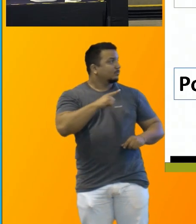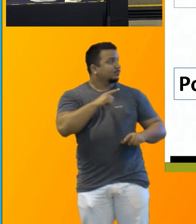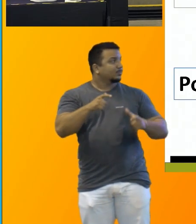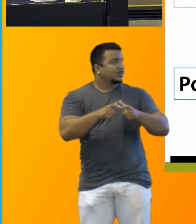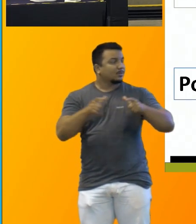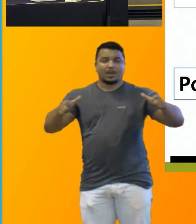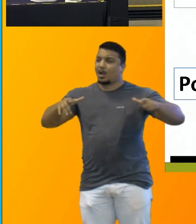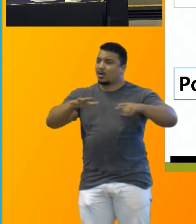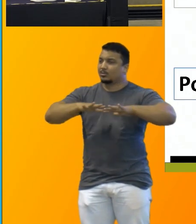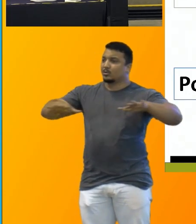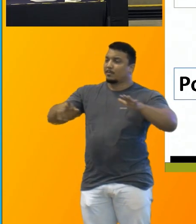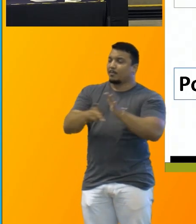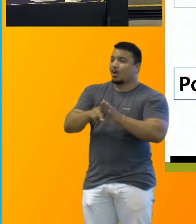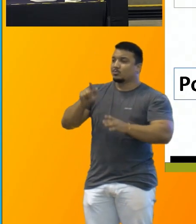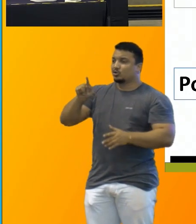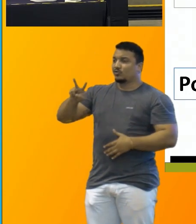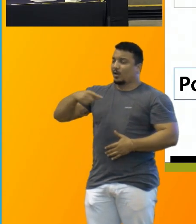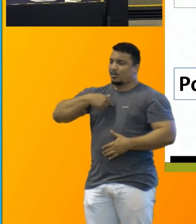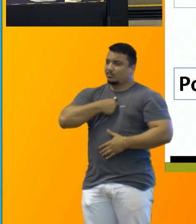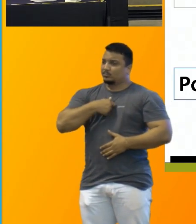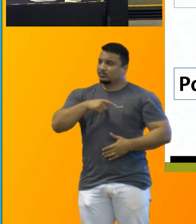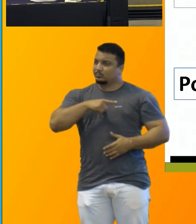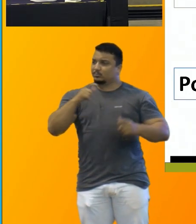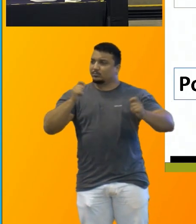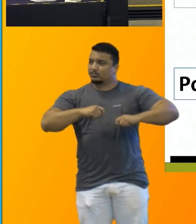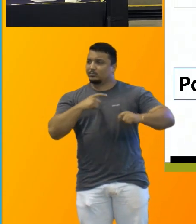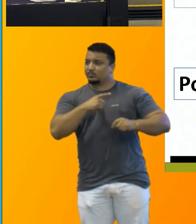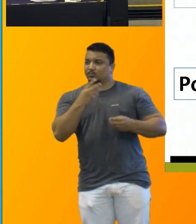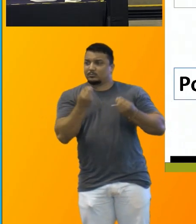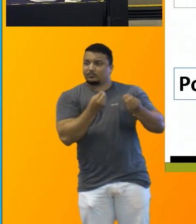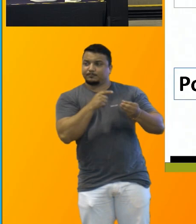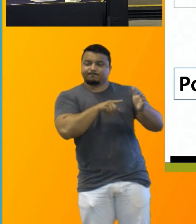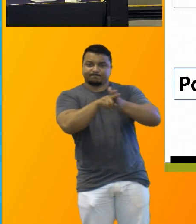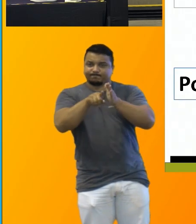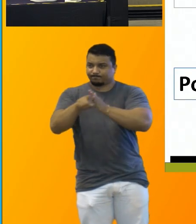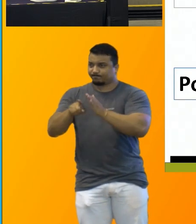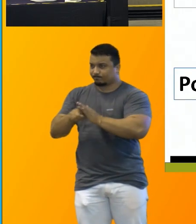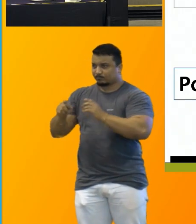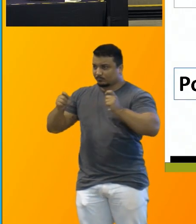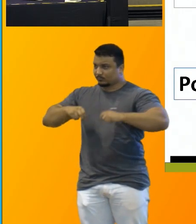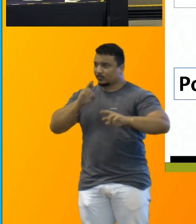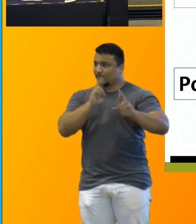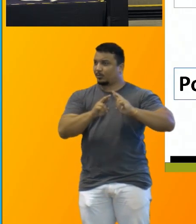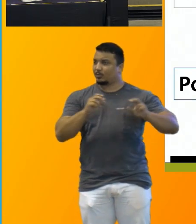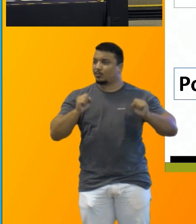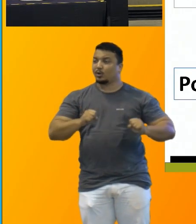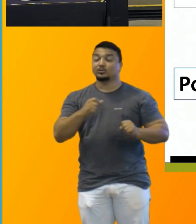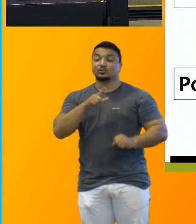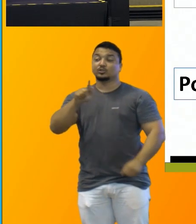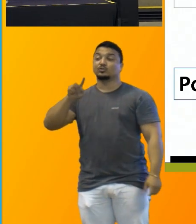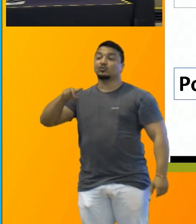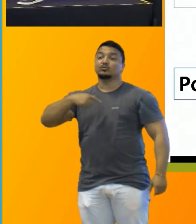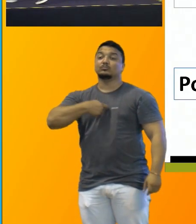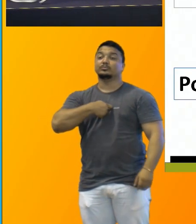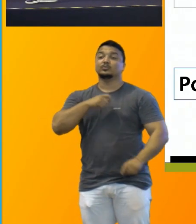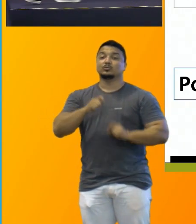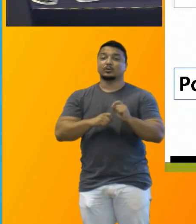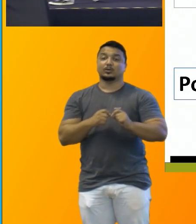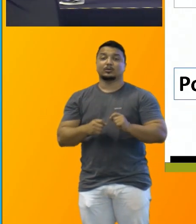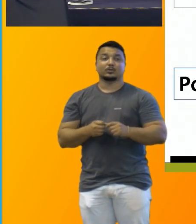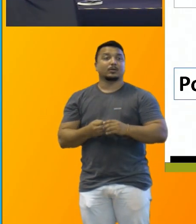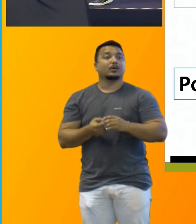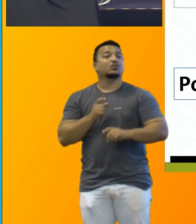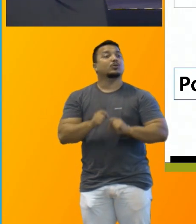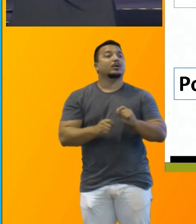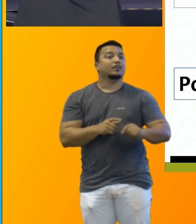é o panorama da era Vargas. Com isso aqui você faz um bocado de questões. Getúlio era o quê? Fala para mim.